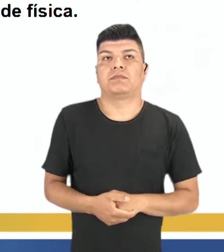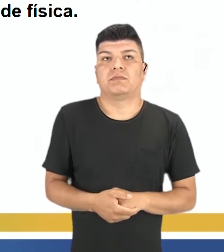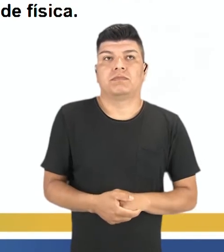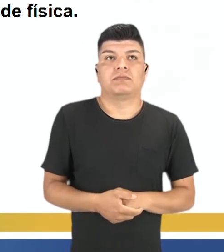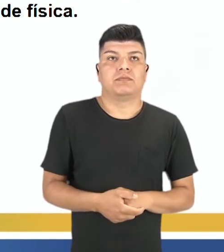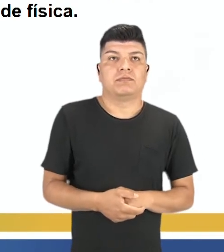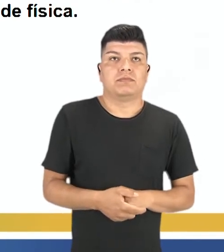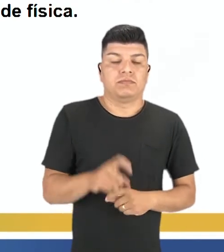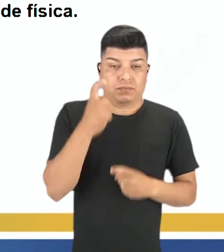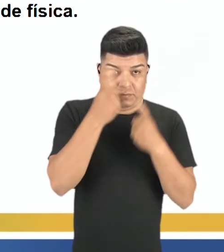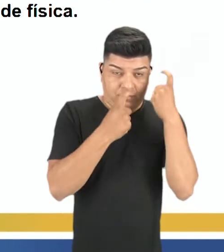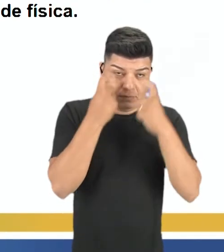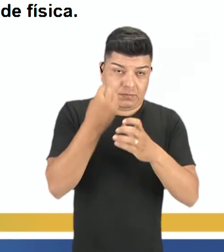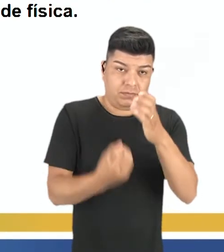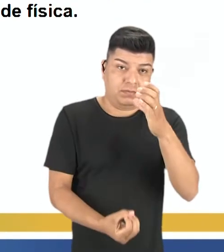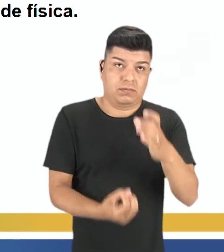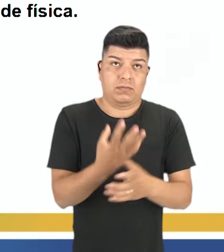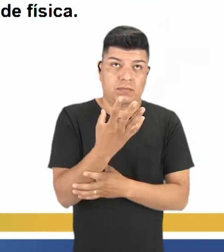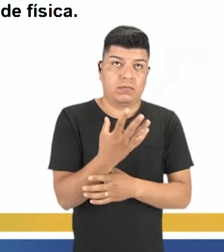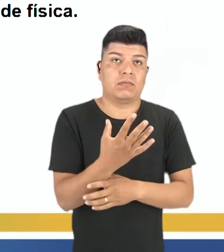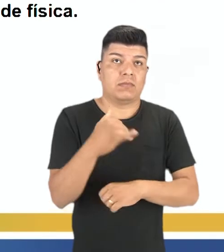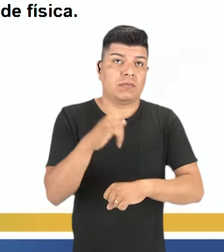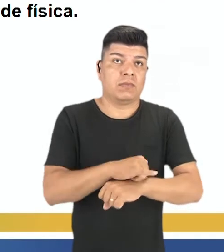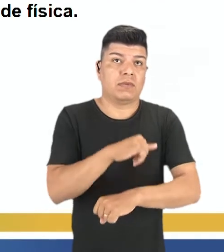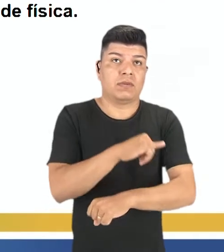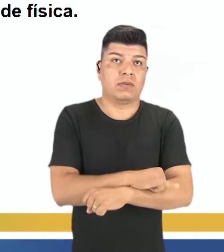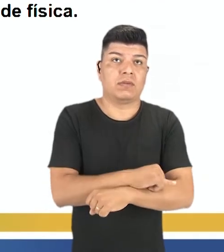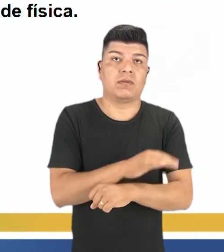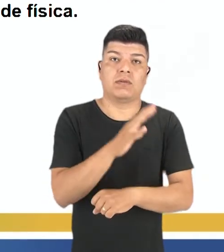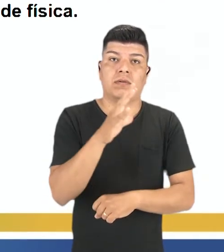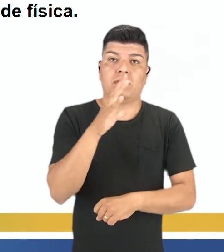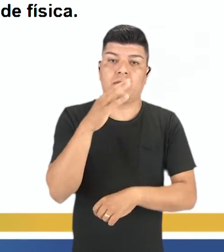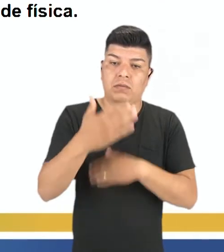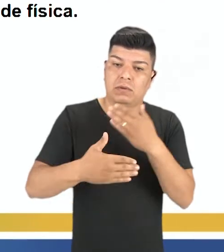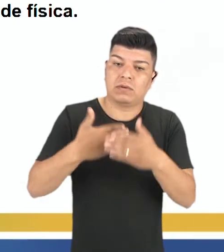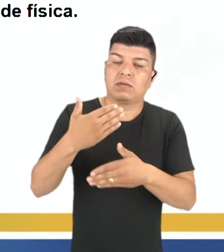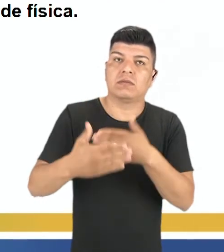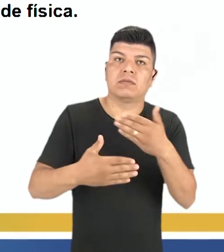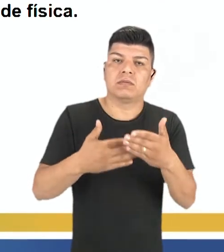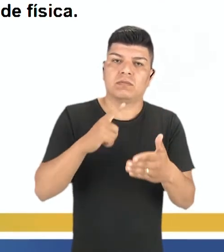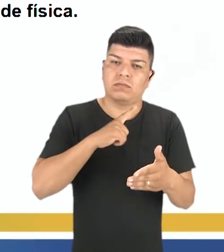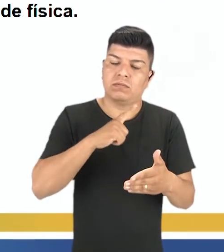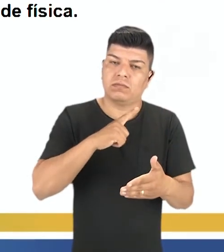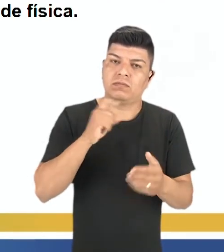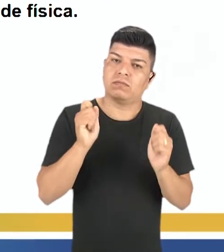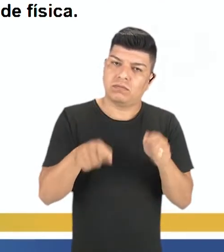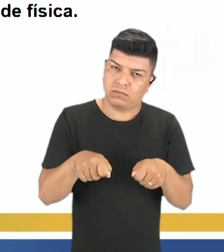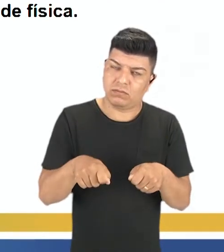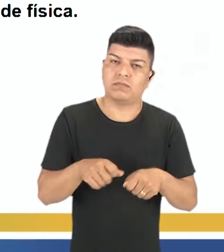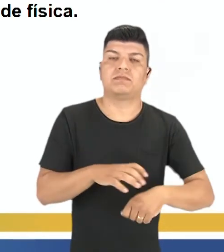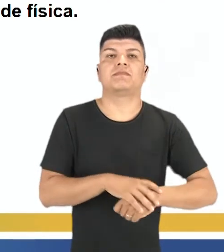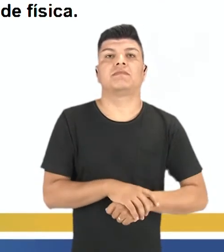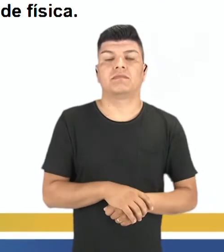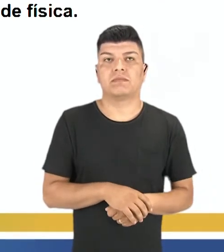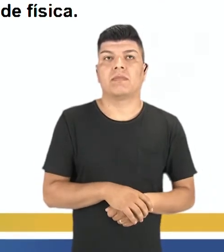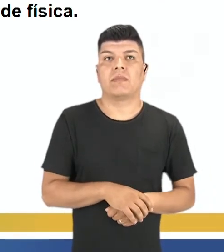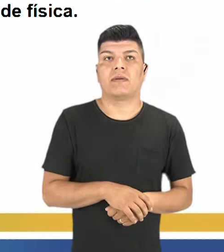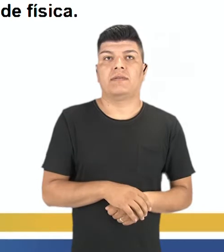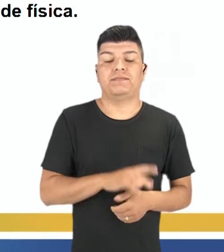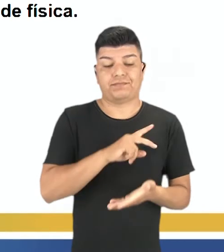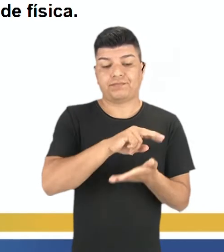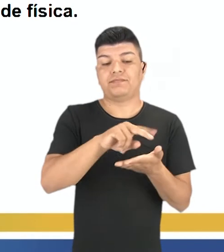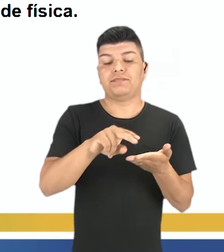Aí surge uma preocupação. A obesidade a longo prazo pode causar alguns problemas? Sim, diversos problemas. Mas aqui nós